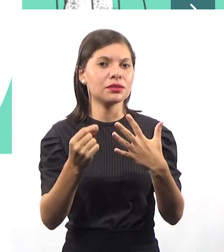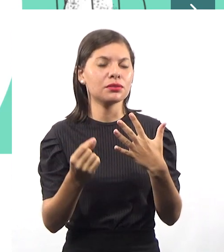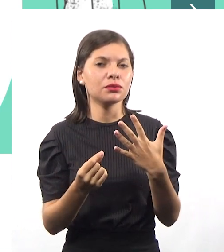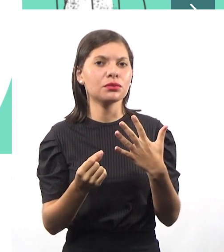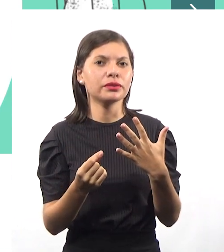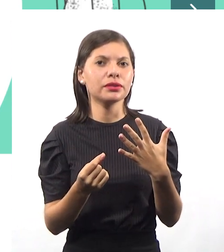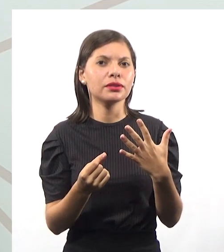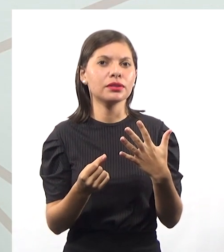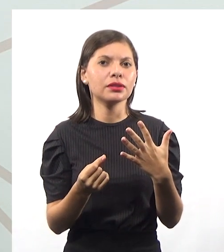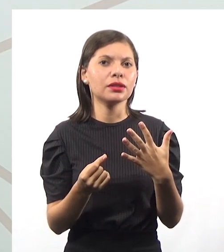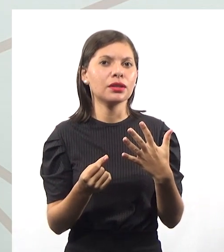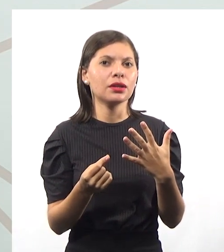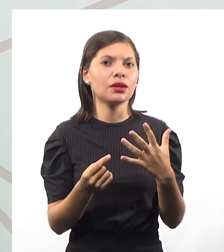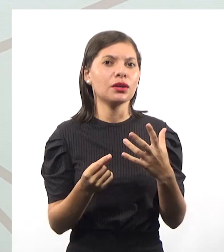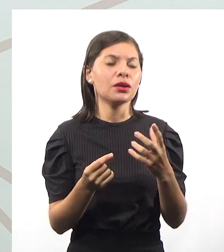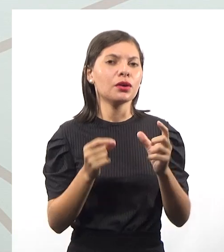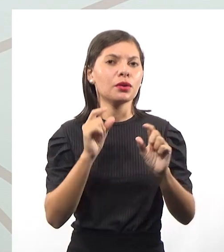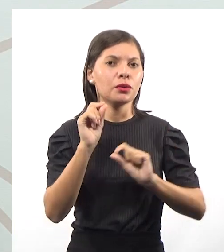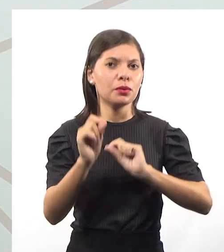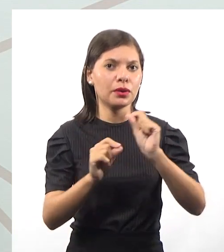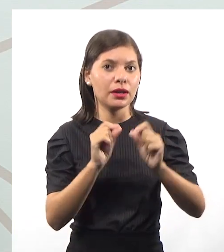são questões